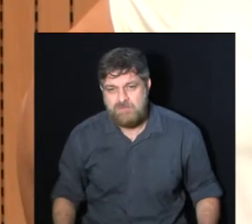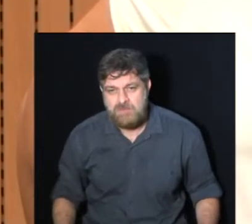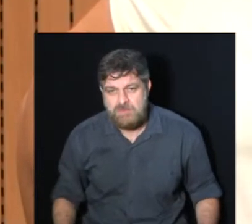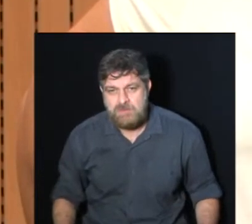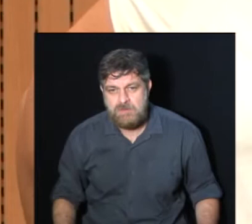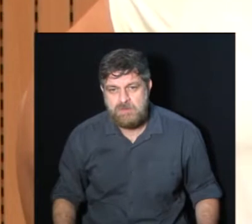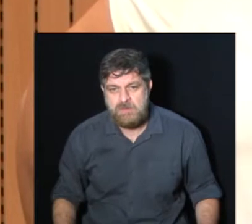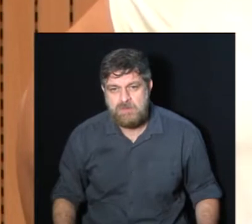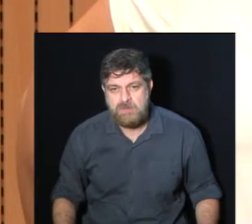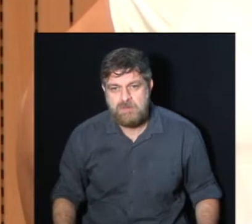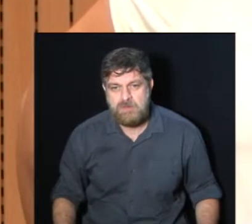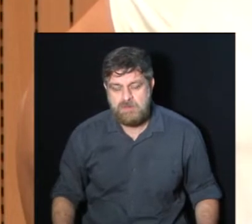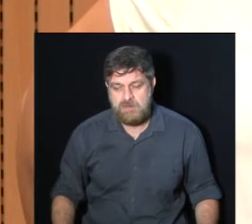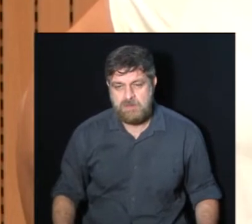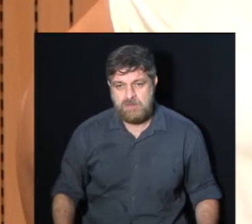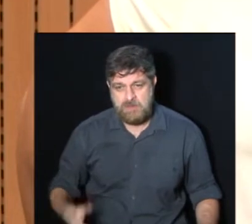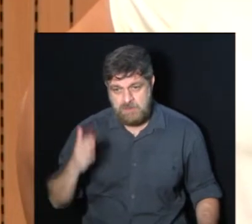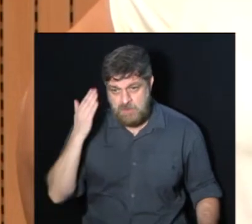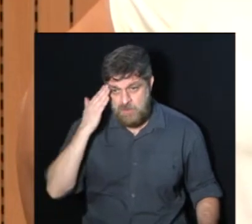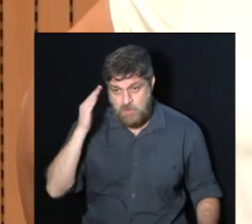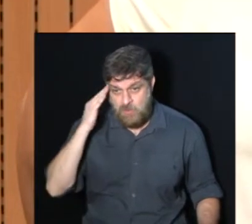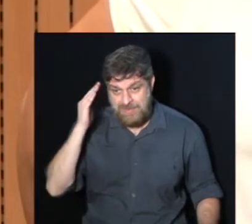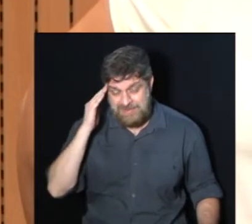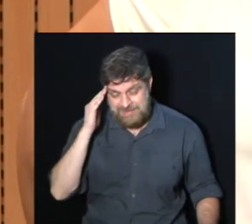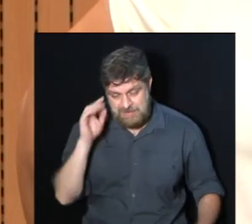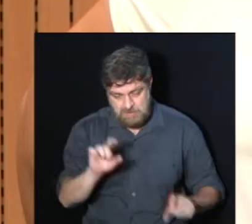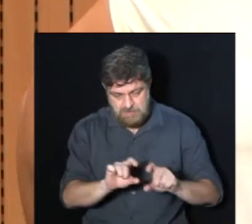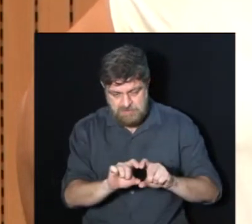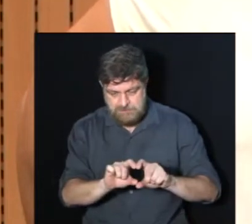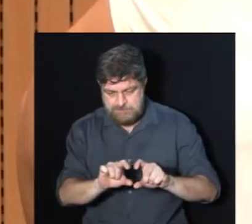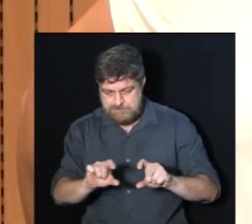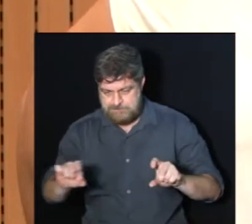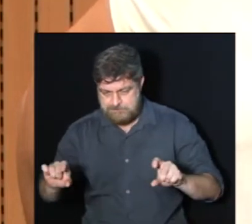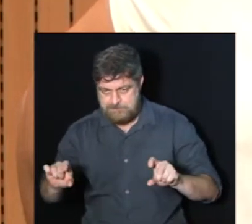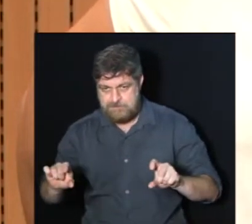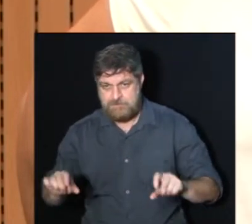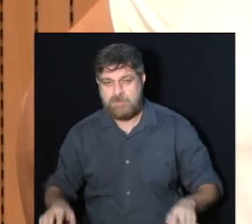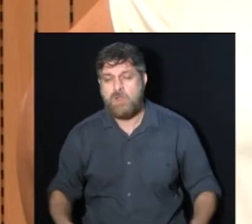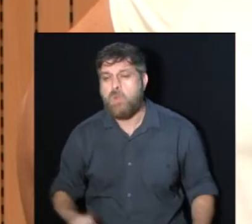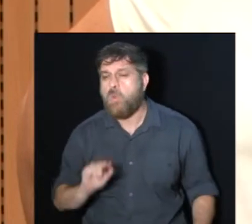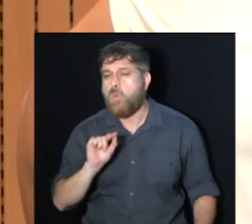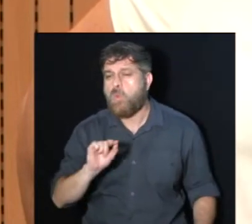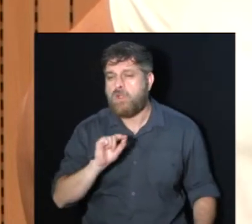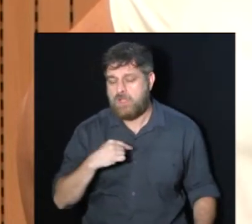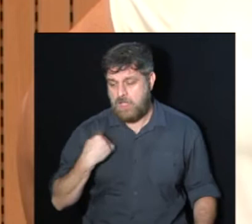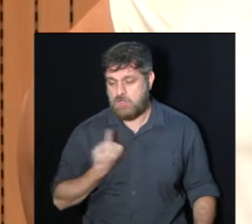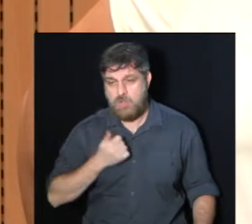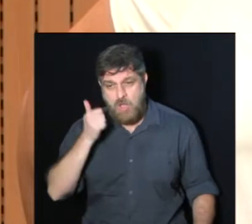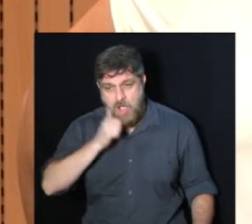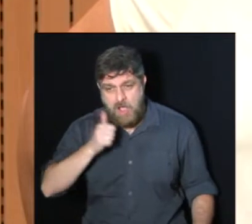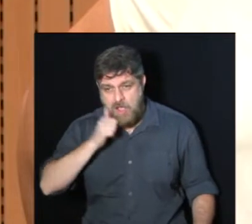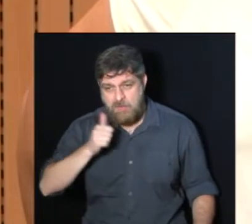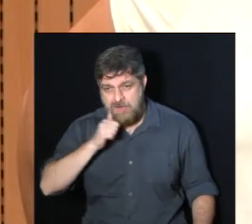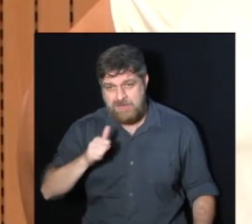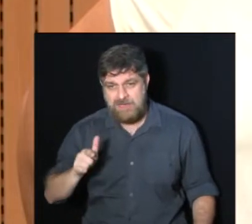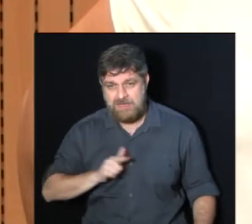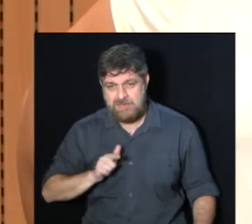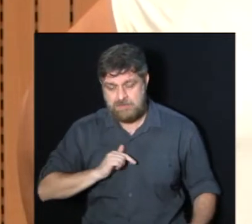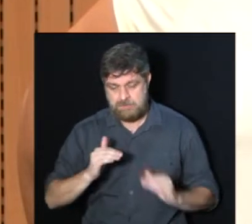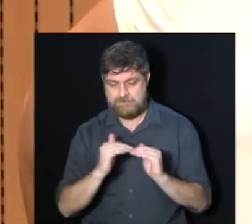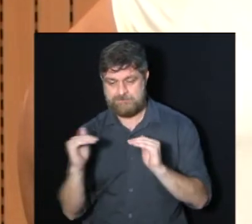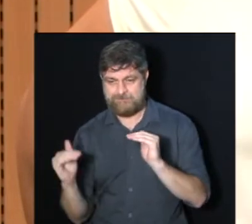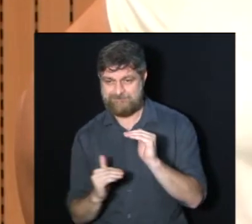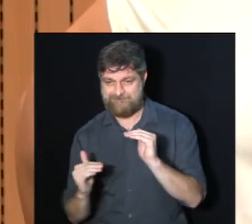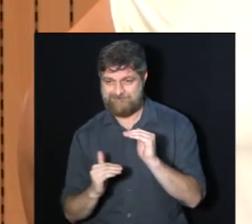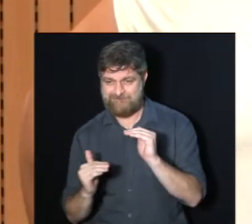minha interpretação dessas palavras é que nós, mulheres, estamos em situação de